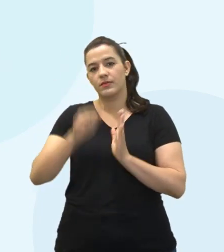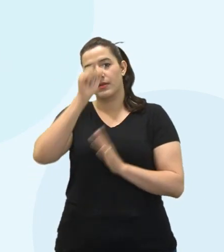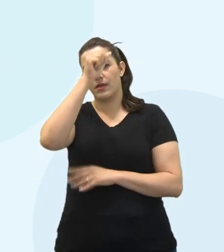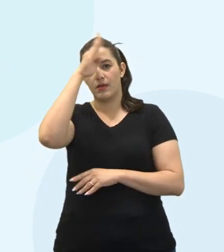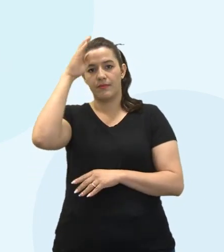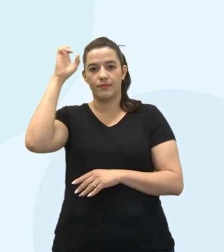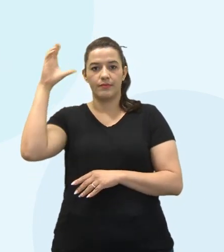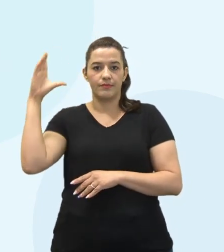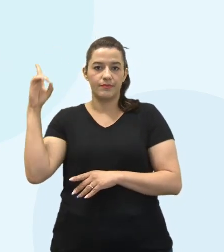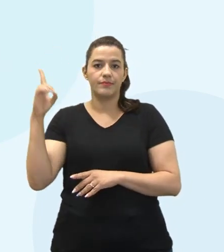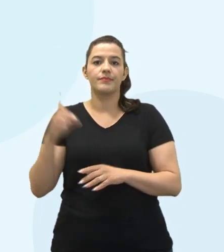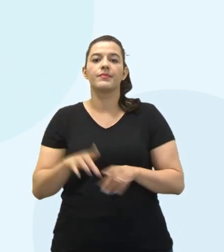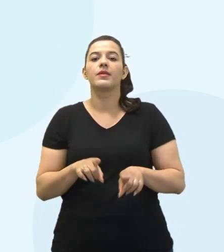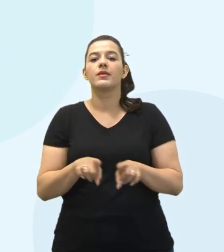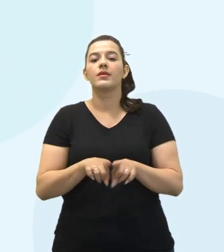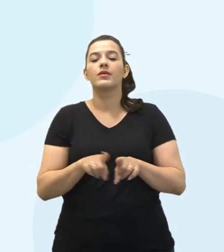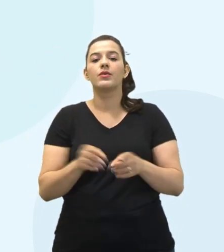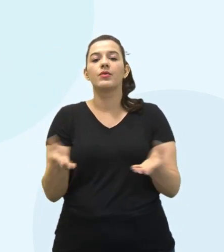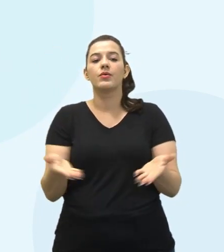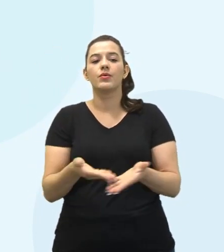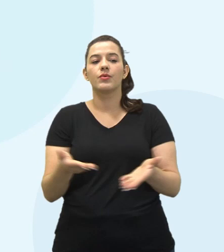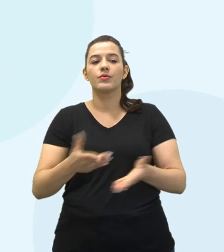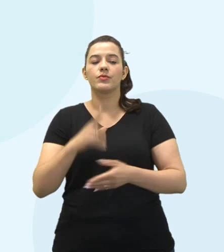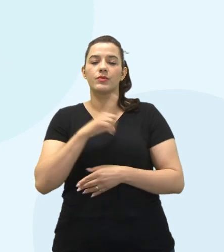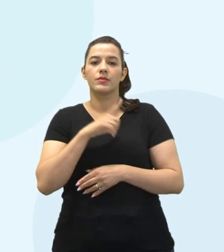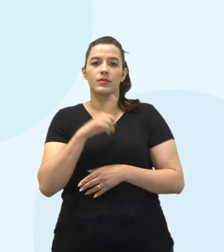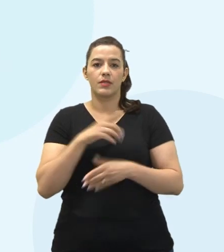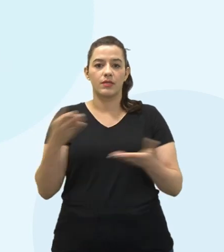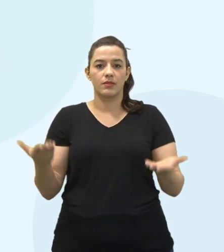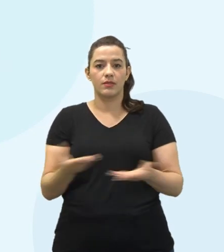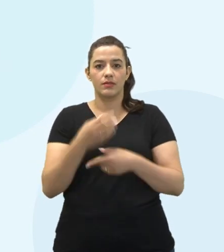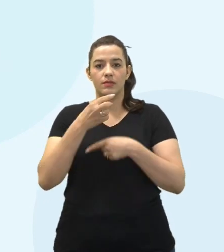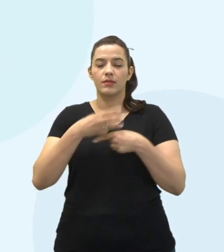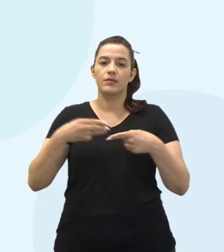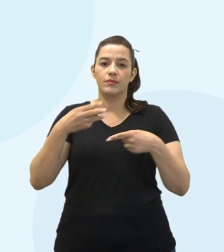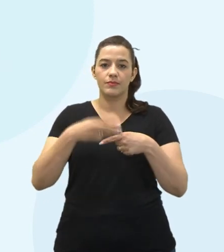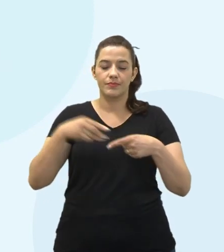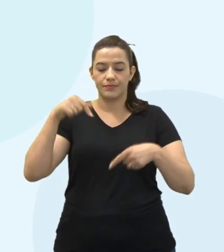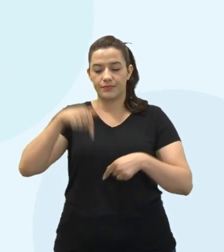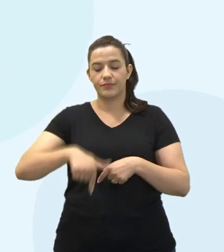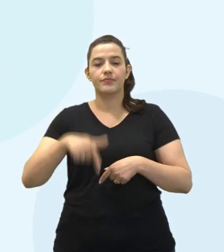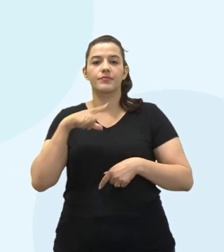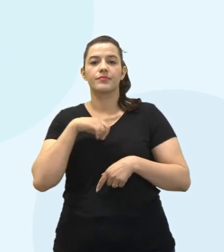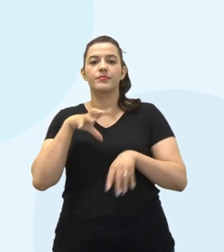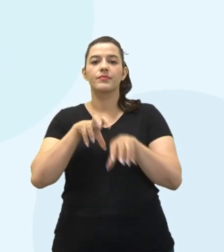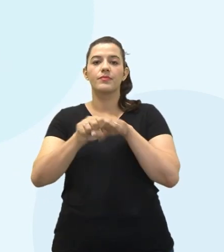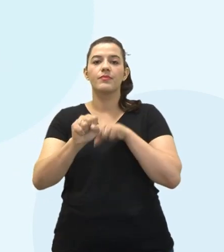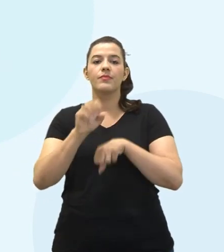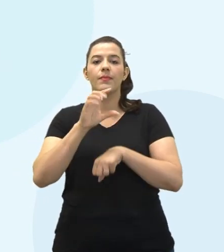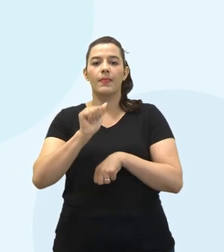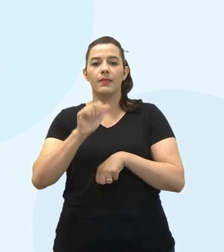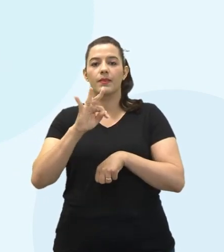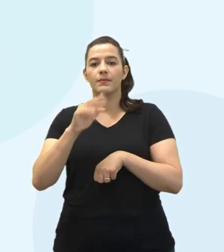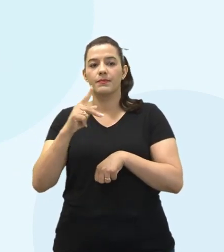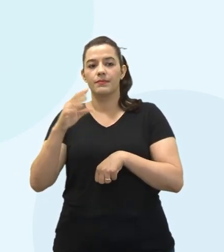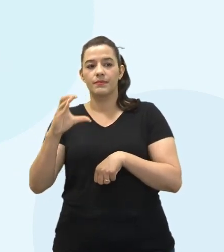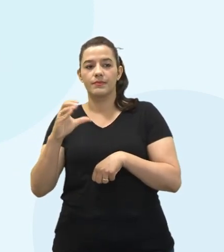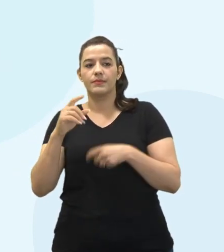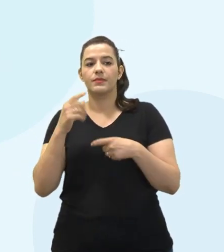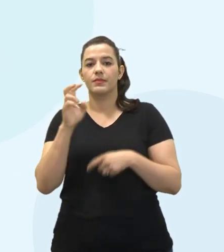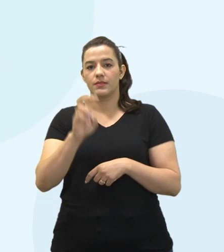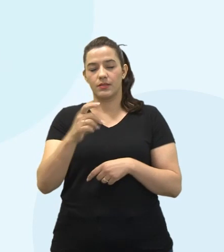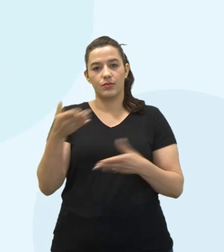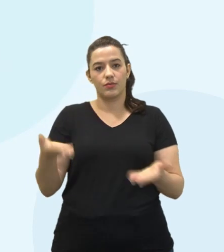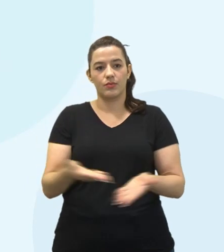é hoje nós estamos tendo essa formação né sobre o letramento matemático daqui duas semanas dia